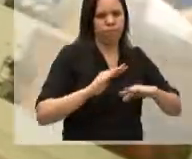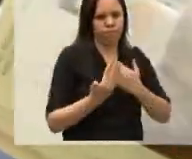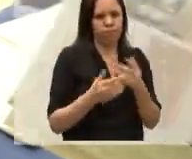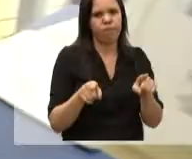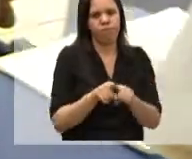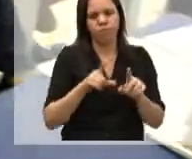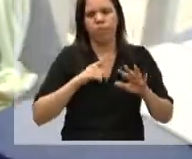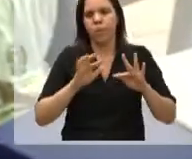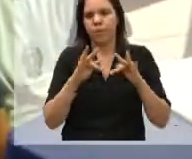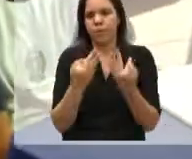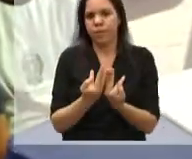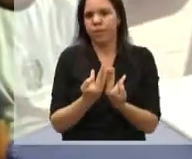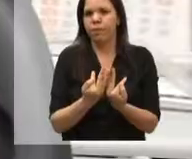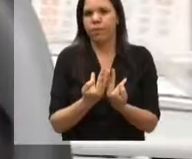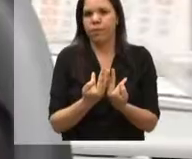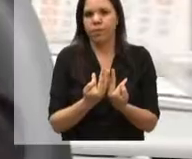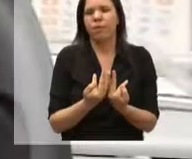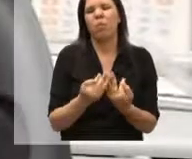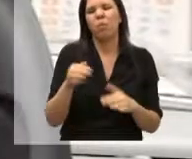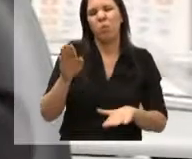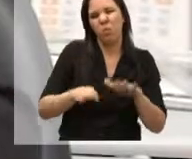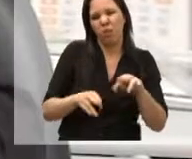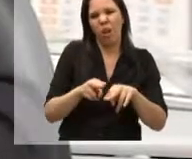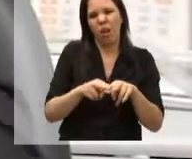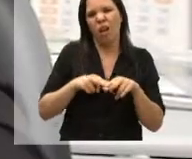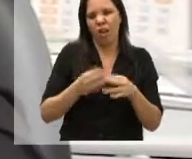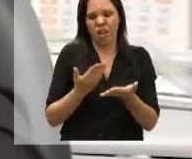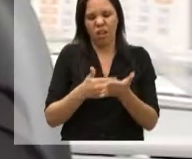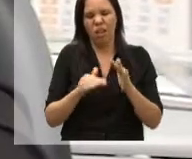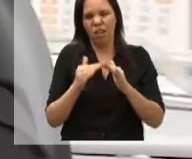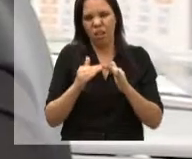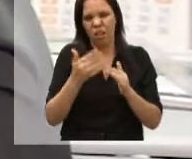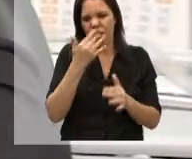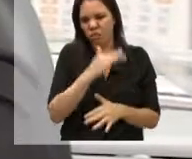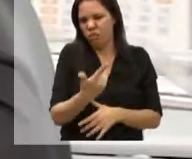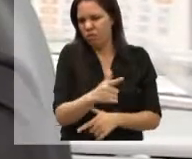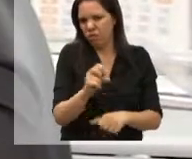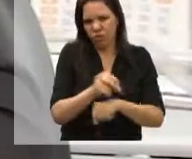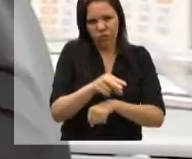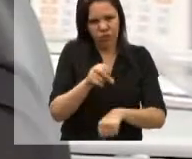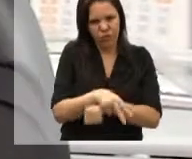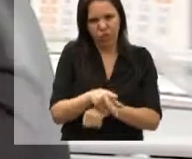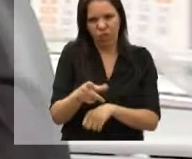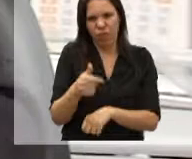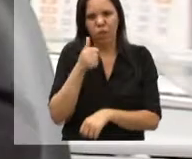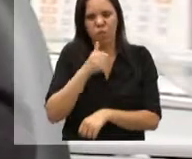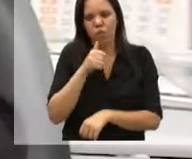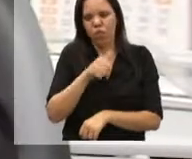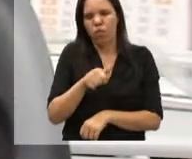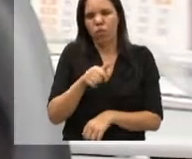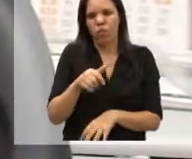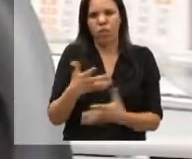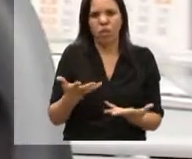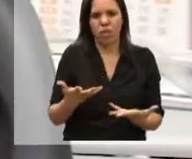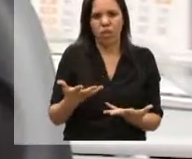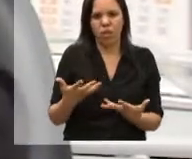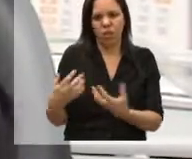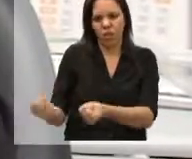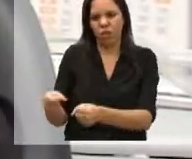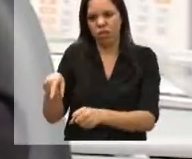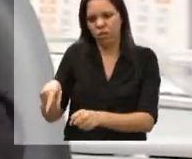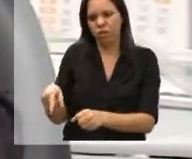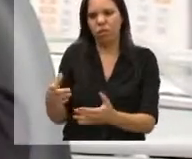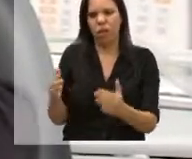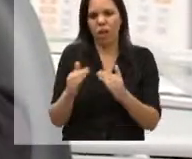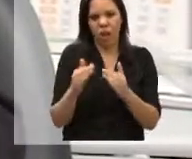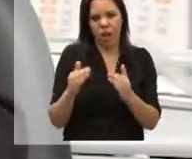inclusive famílias que, devido à situação das creches não terem vagas, estas senhoras acabam adotando essas crianças. Então você vai